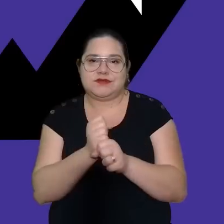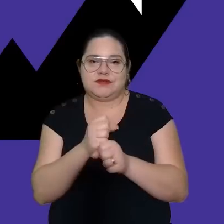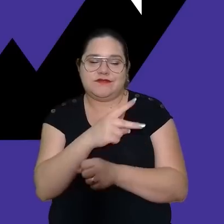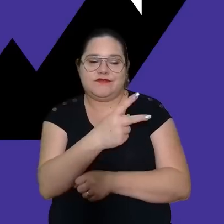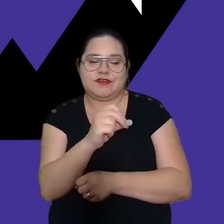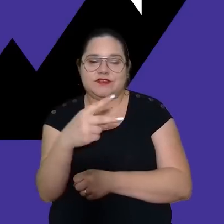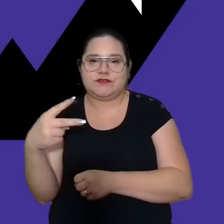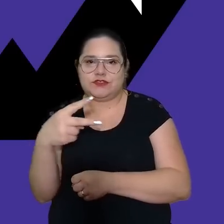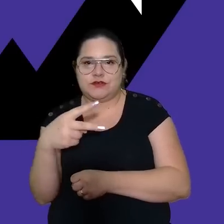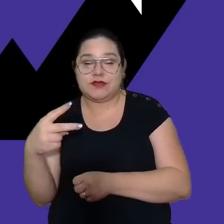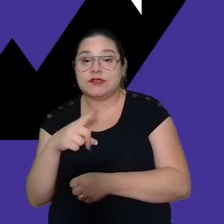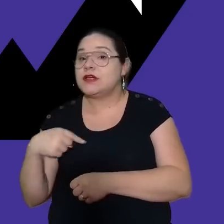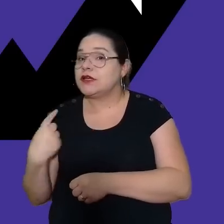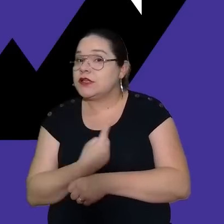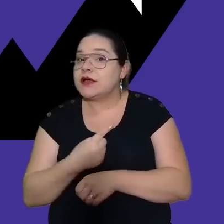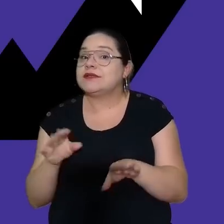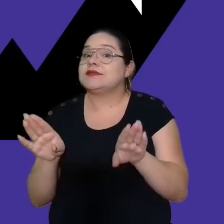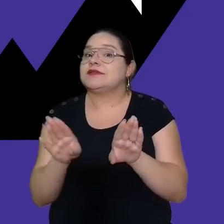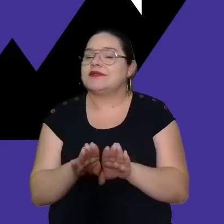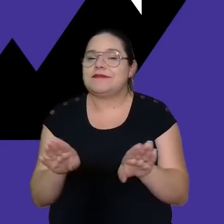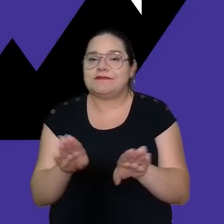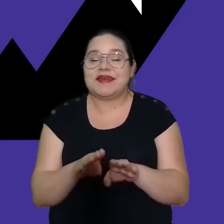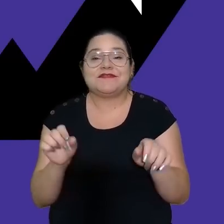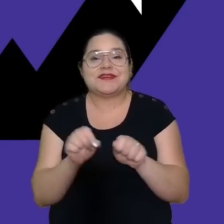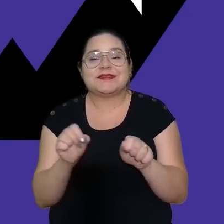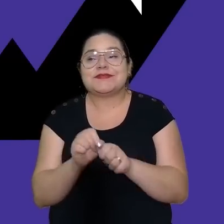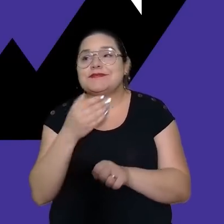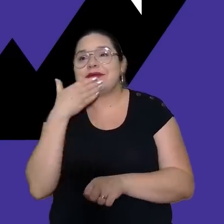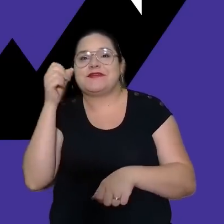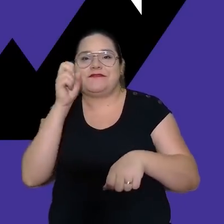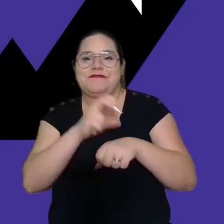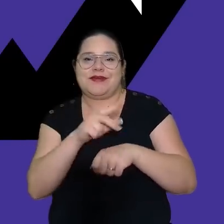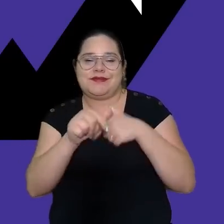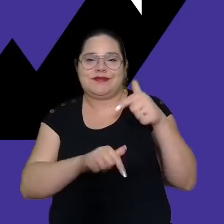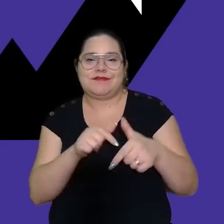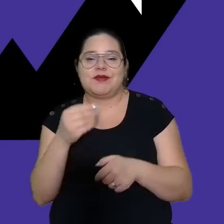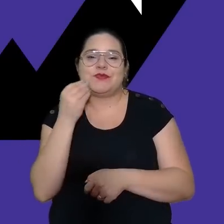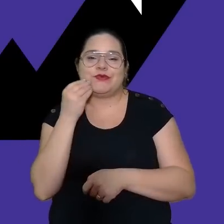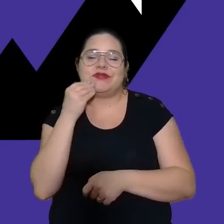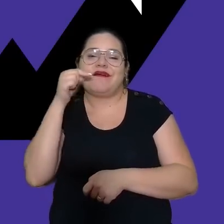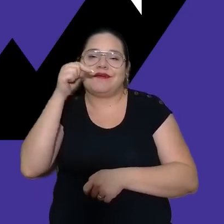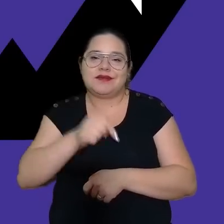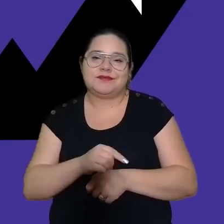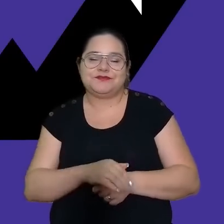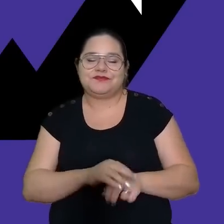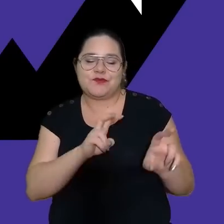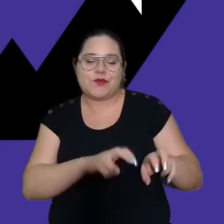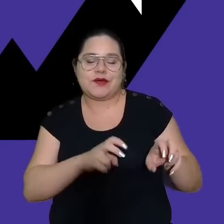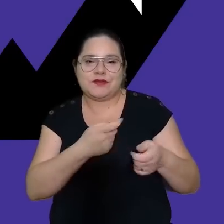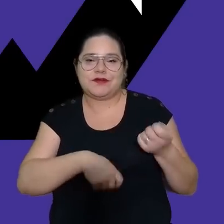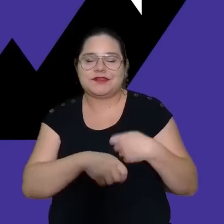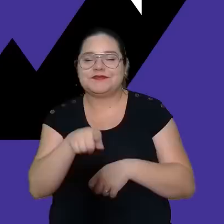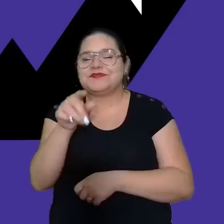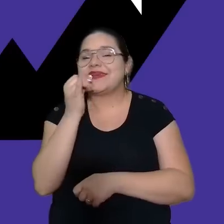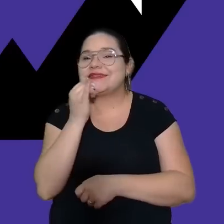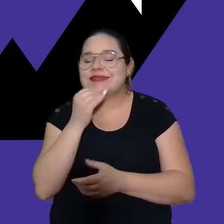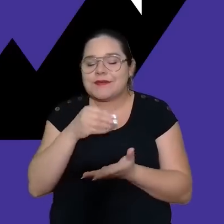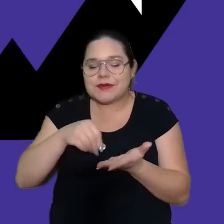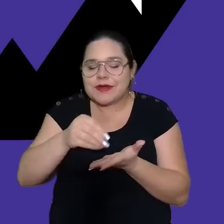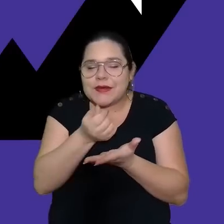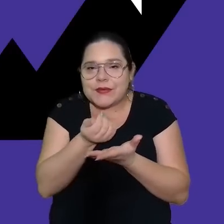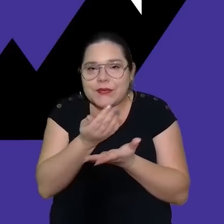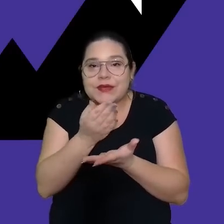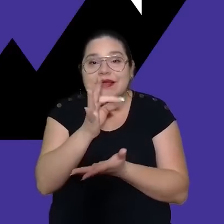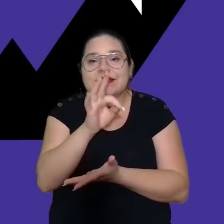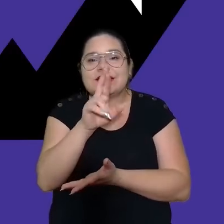aqui geramos os melhores empregos. Esse exemplo do trigo é ótimo. Vocês podem